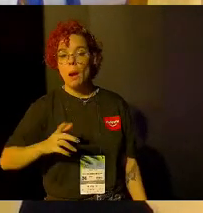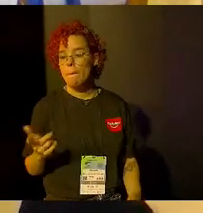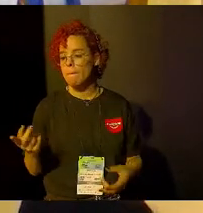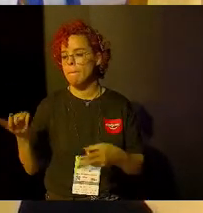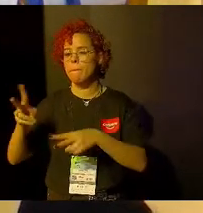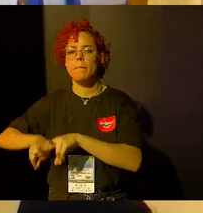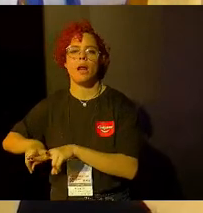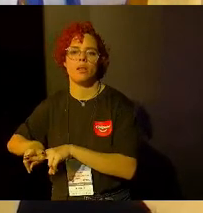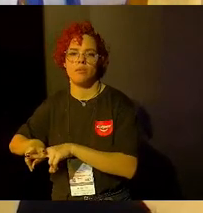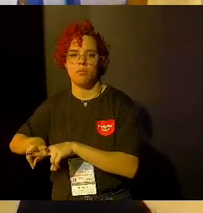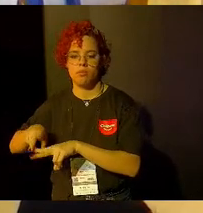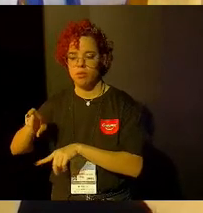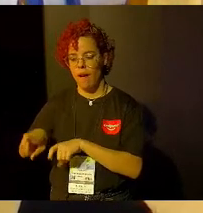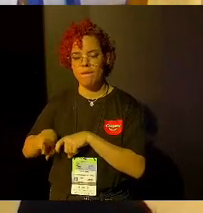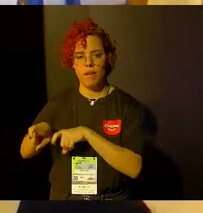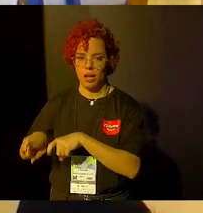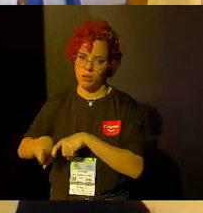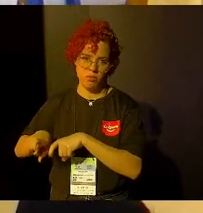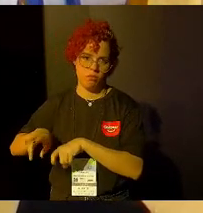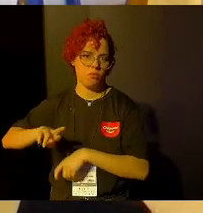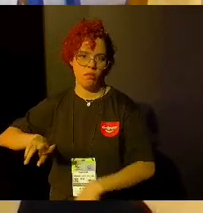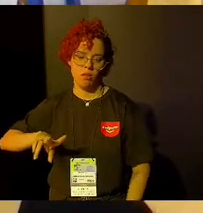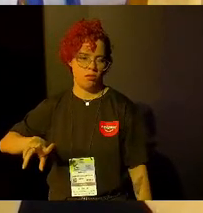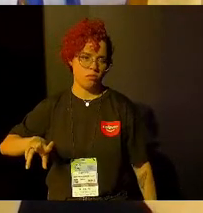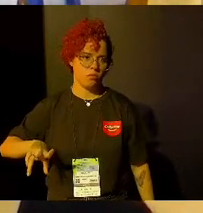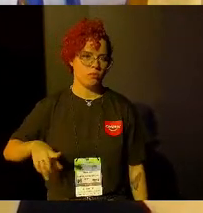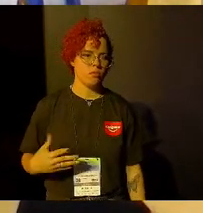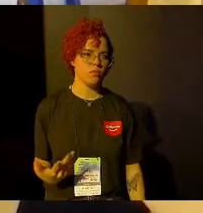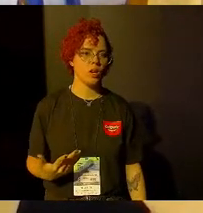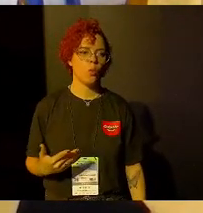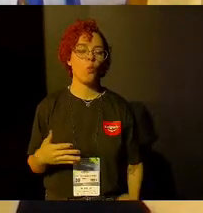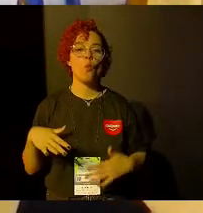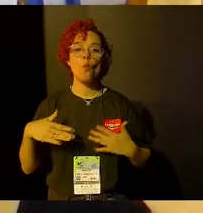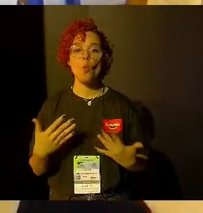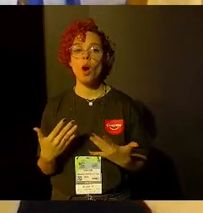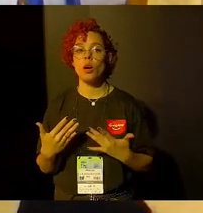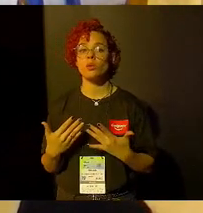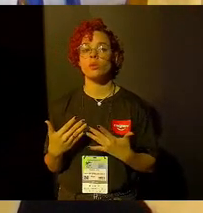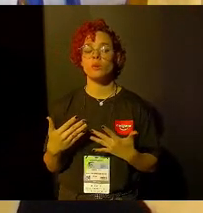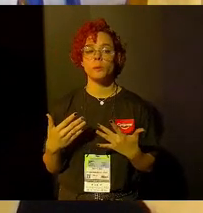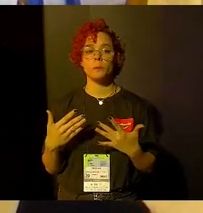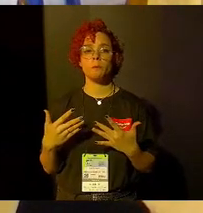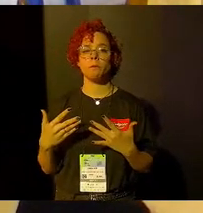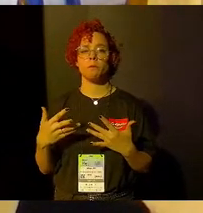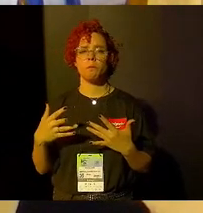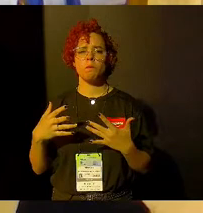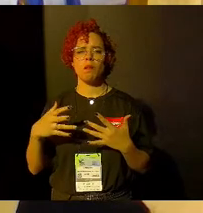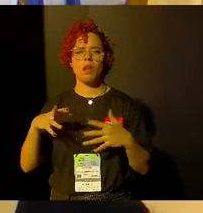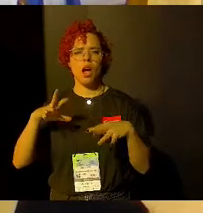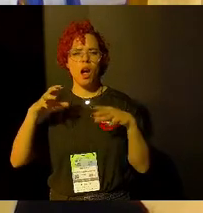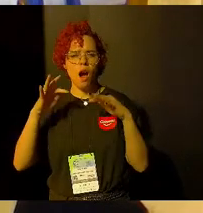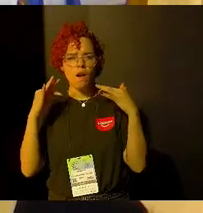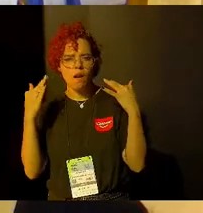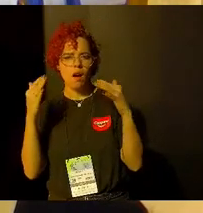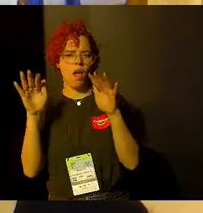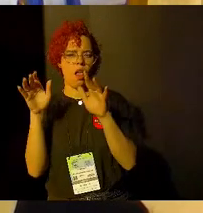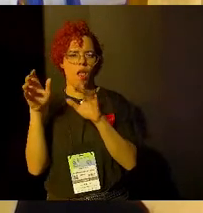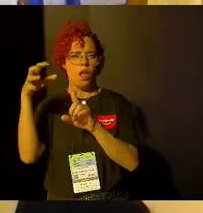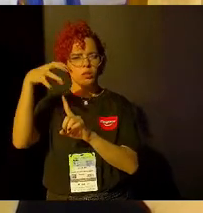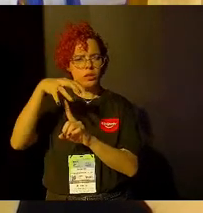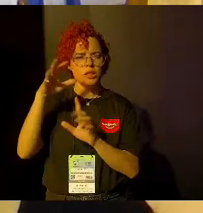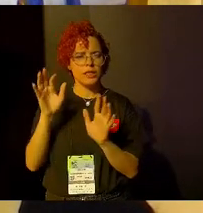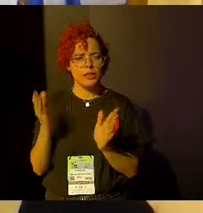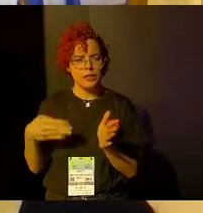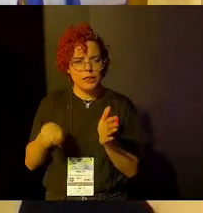chama de escravidão Urbana quando a corte chega depois de 300 Anos de Escravidão e o Brasil